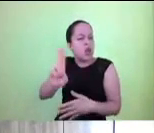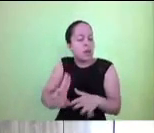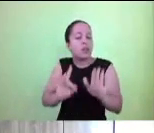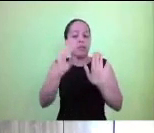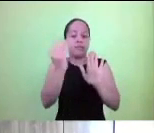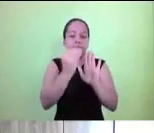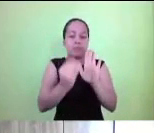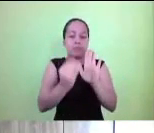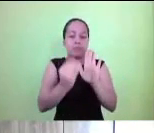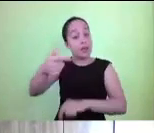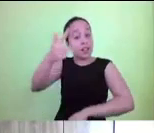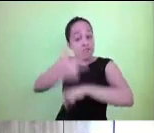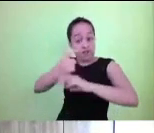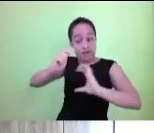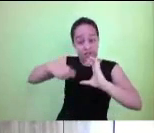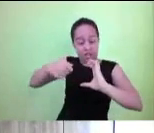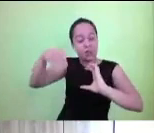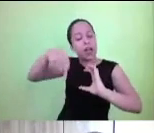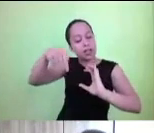depois.